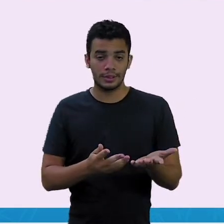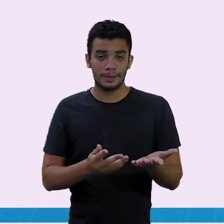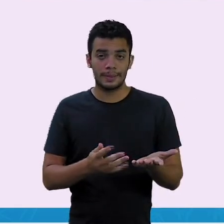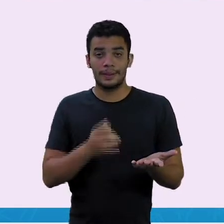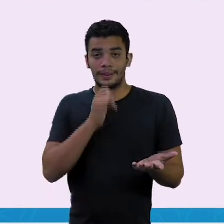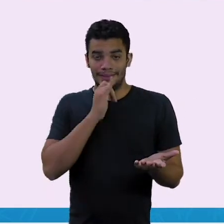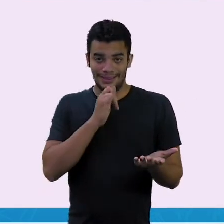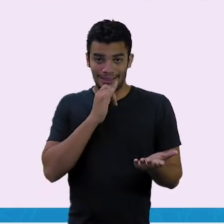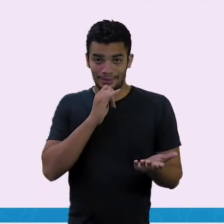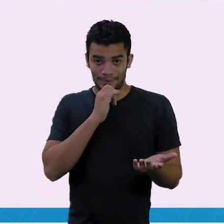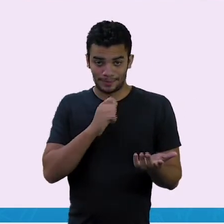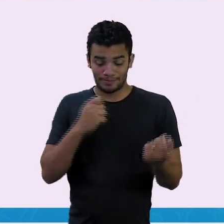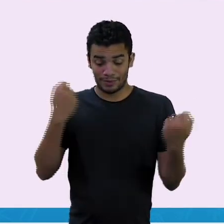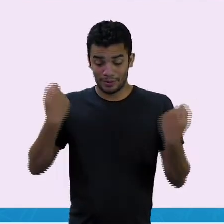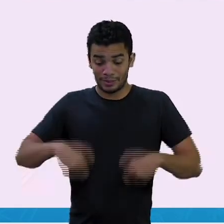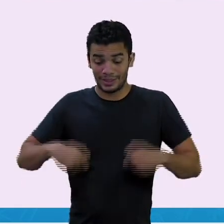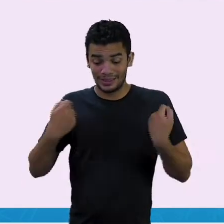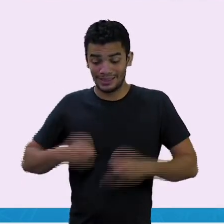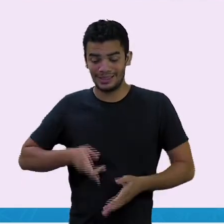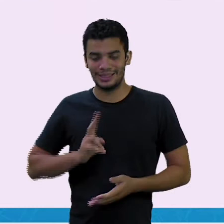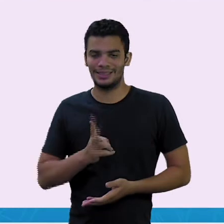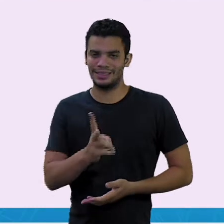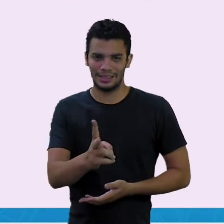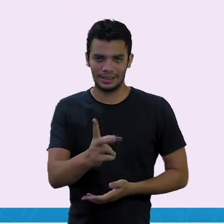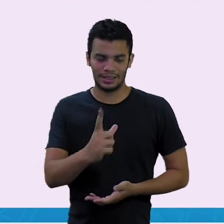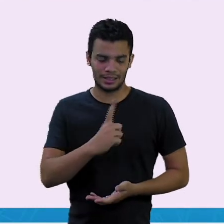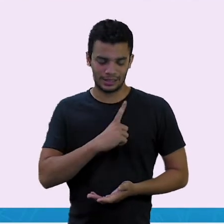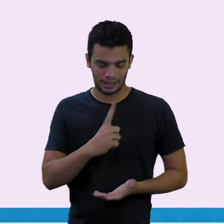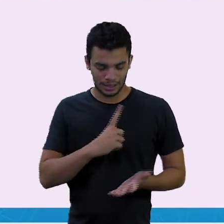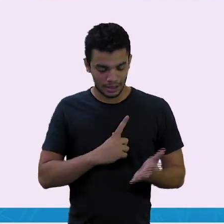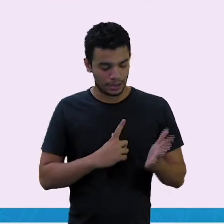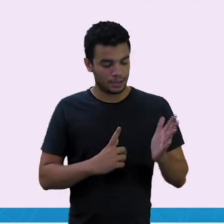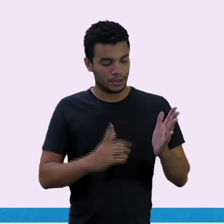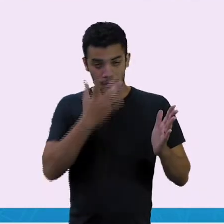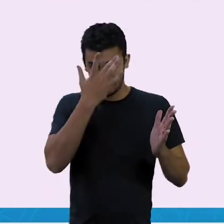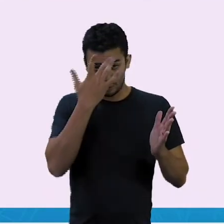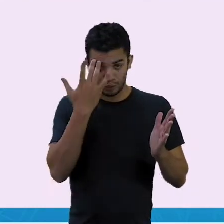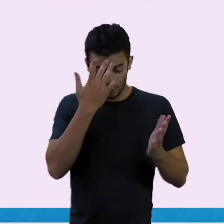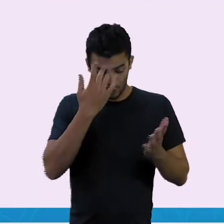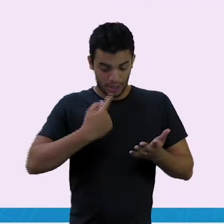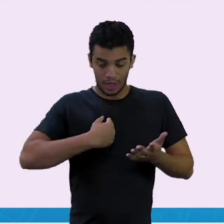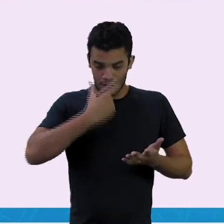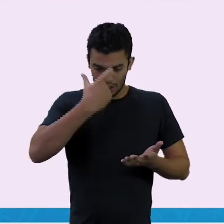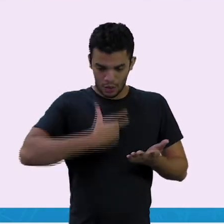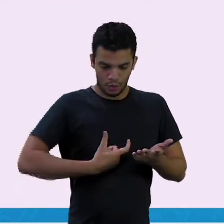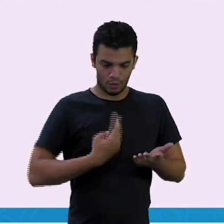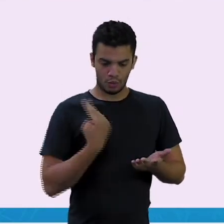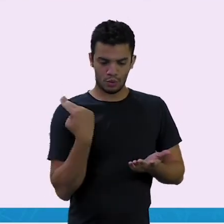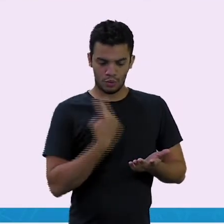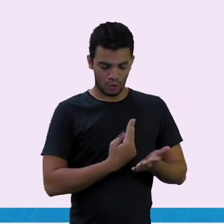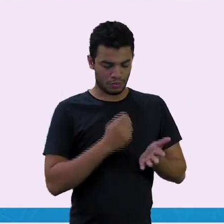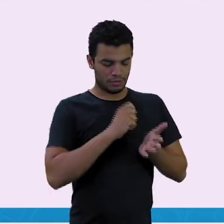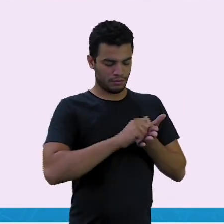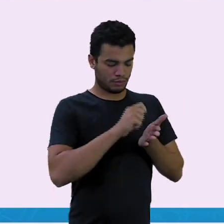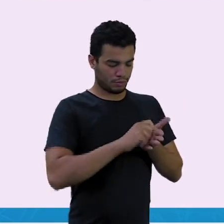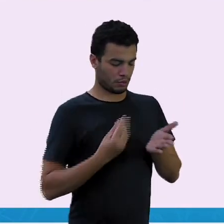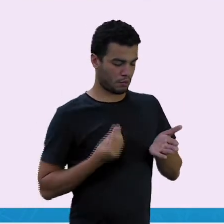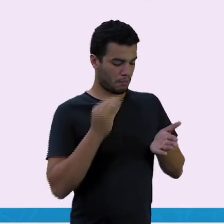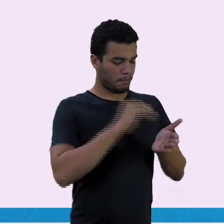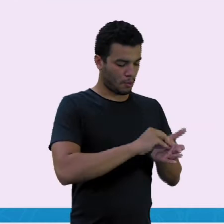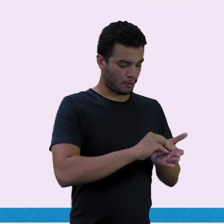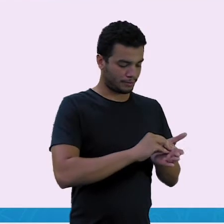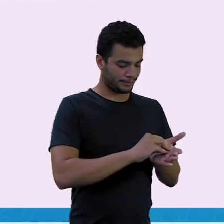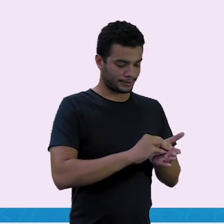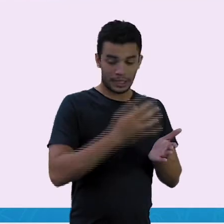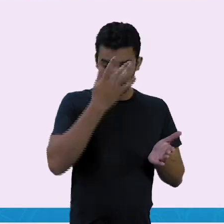posso deixar de ter destinatário, remetente, a mensagem, a assinatura de quem